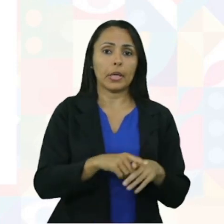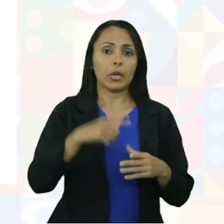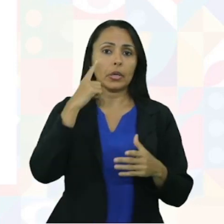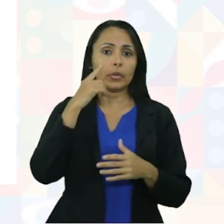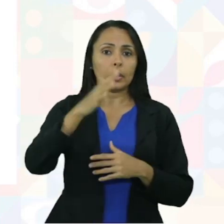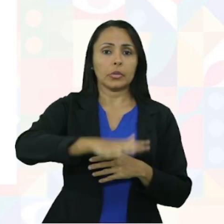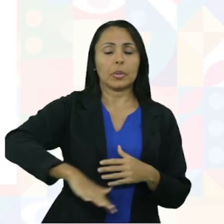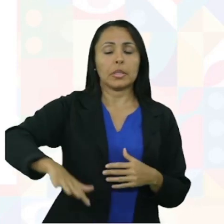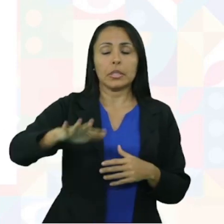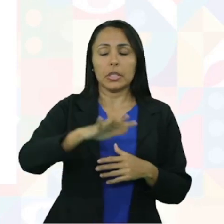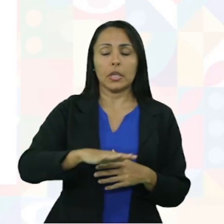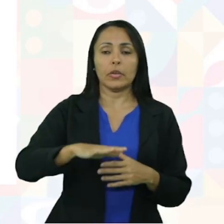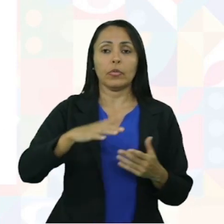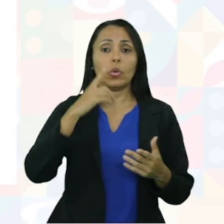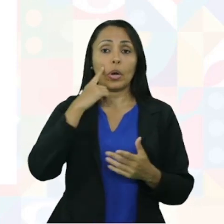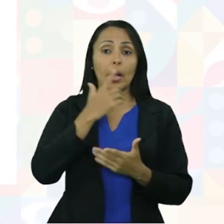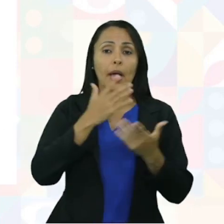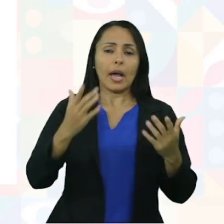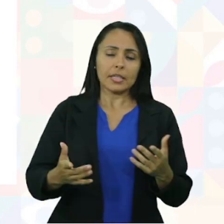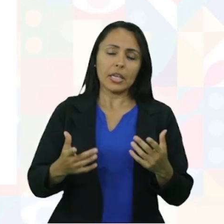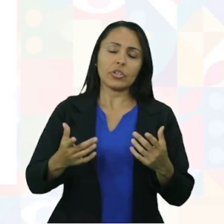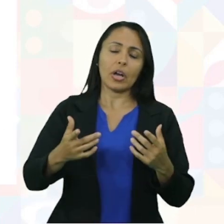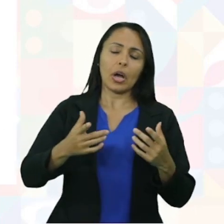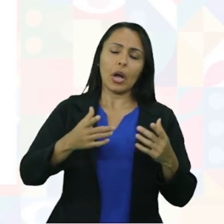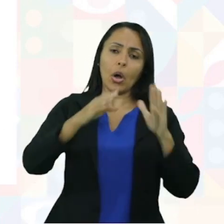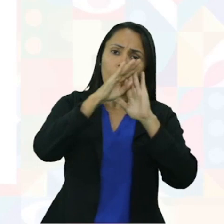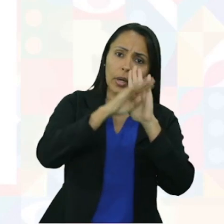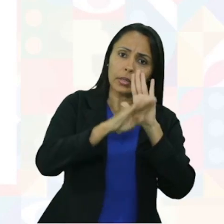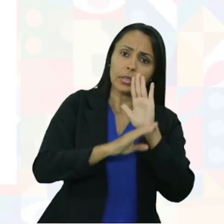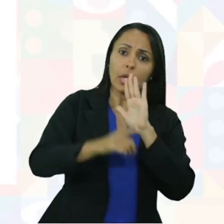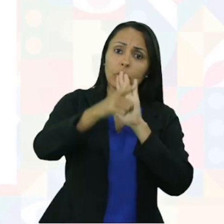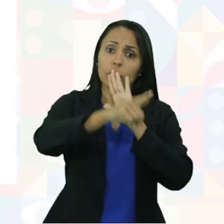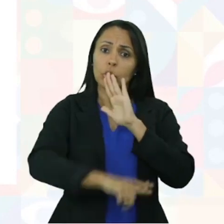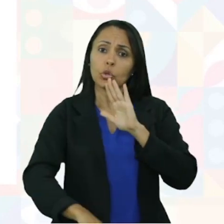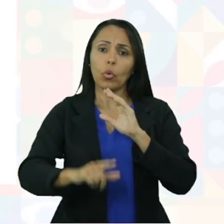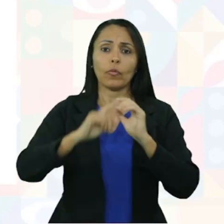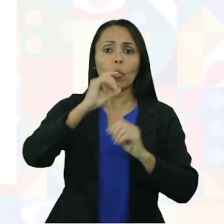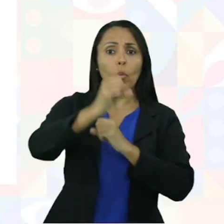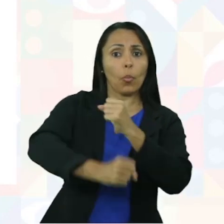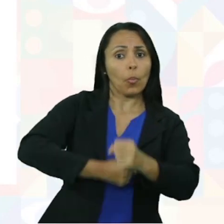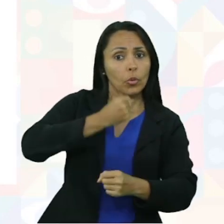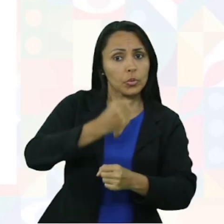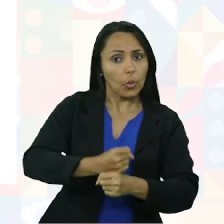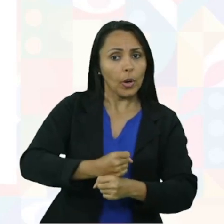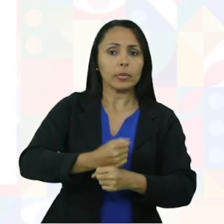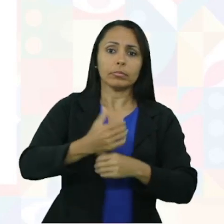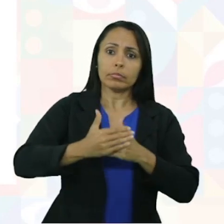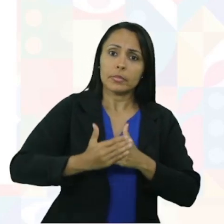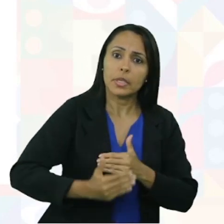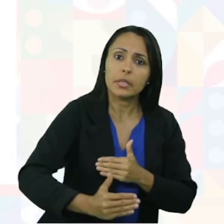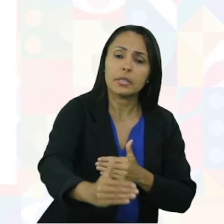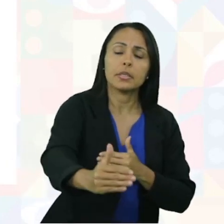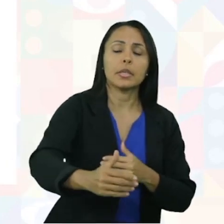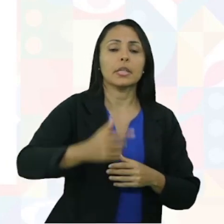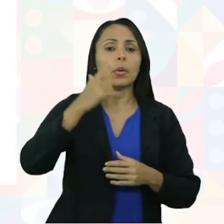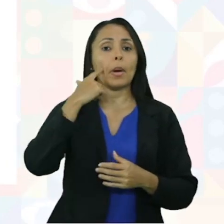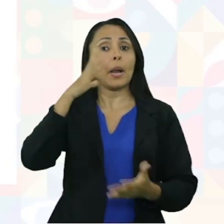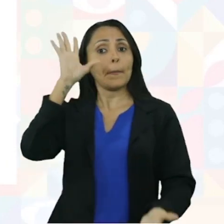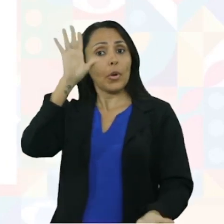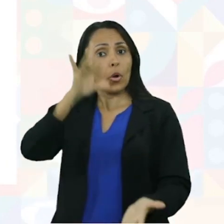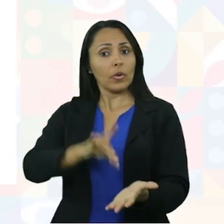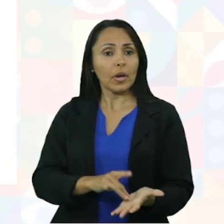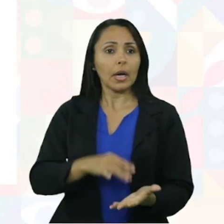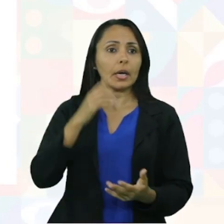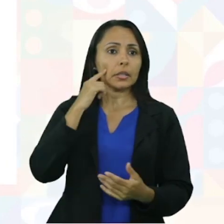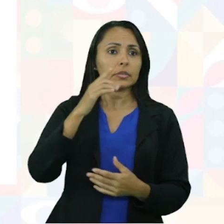respectivos saldos a serem reprogramados para uso no ano seguinte. Então, para comprovar que os recursos tiveram